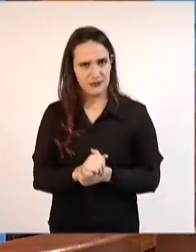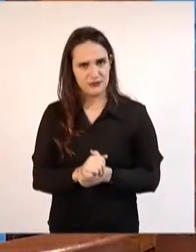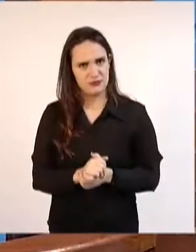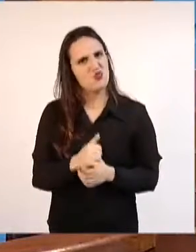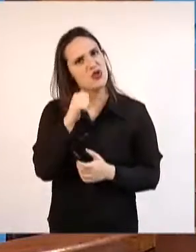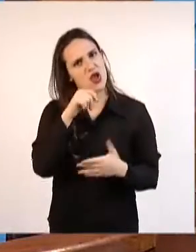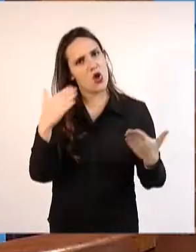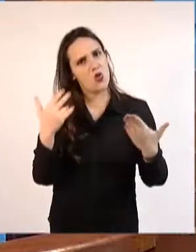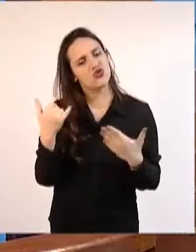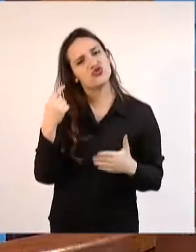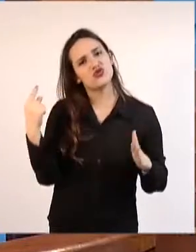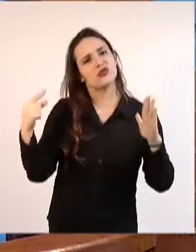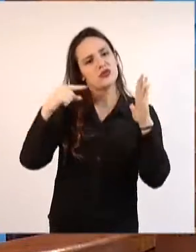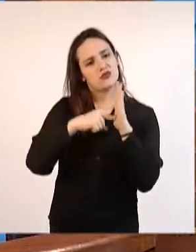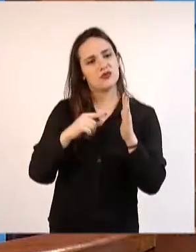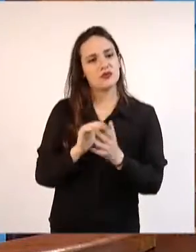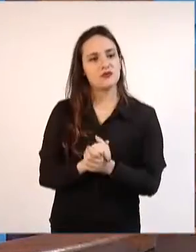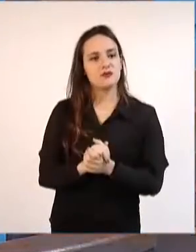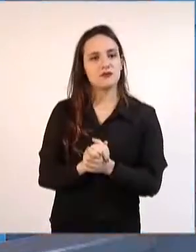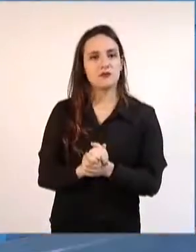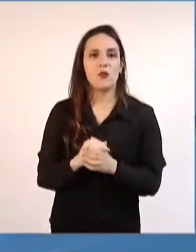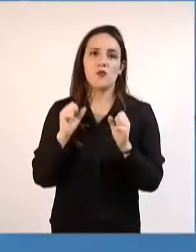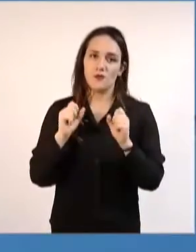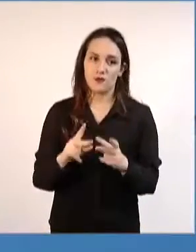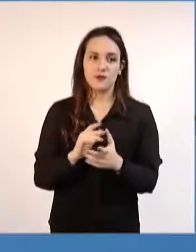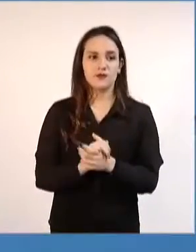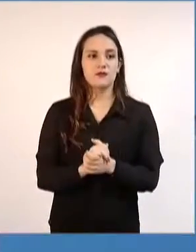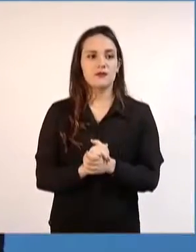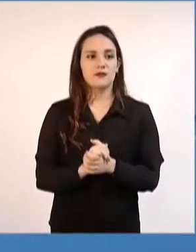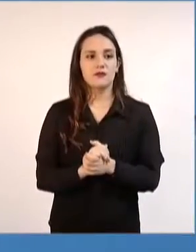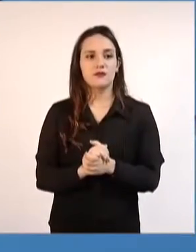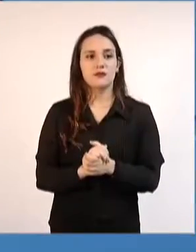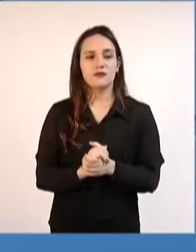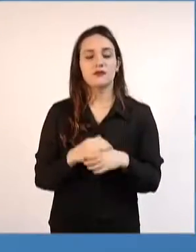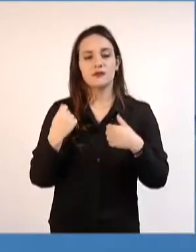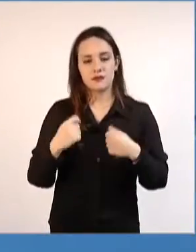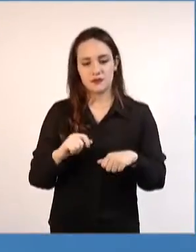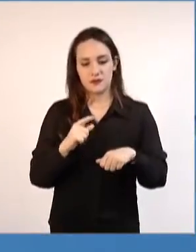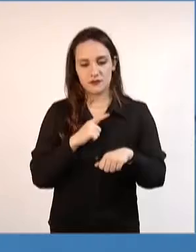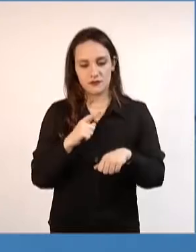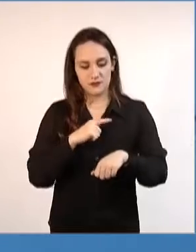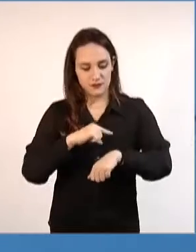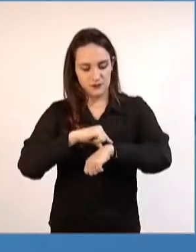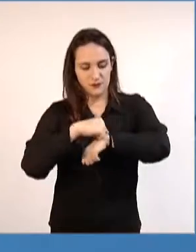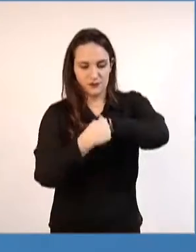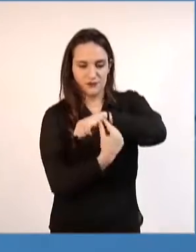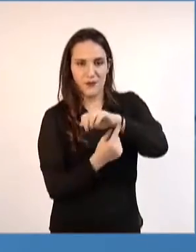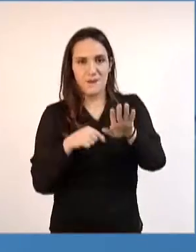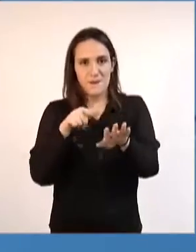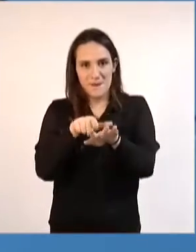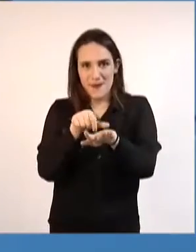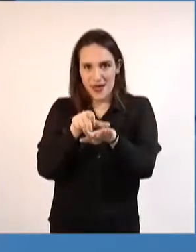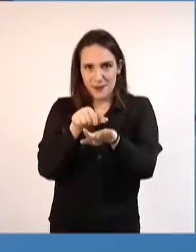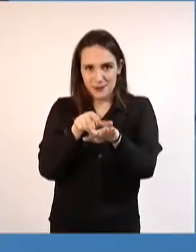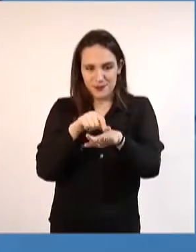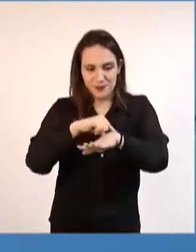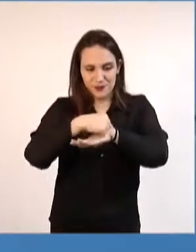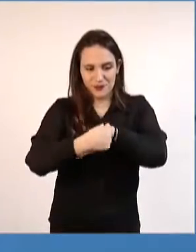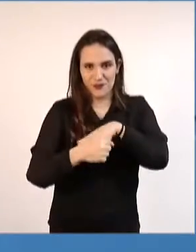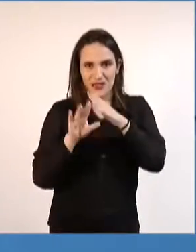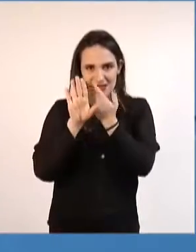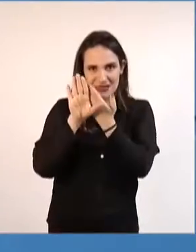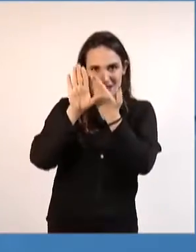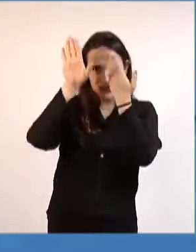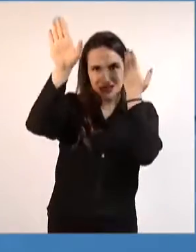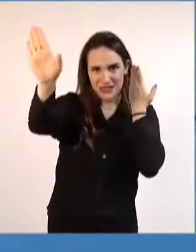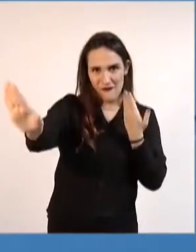e aí é determinado o uso da tornozeleira e o afastamento do lar por não sei quantos metros,